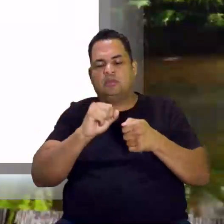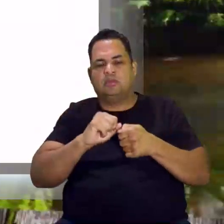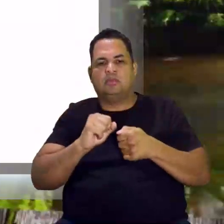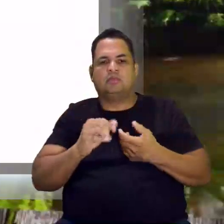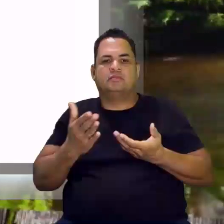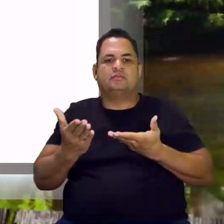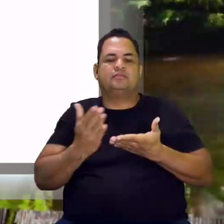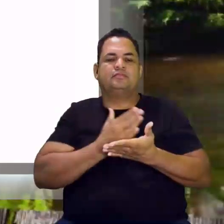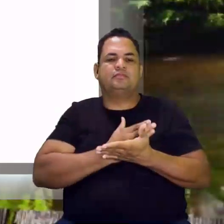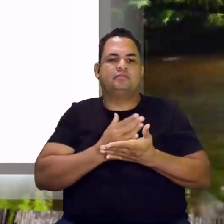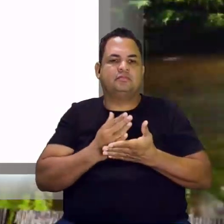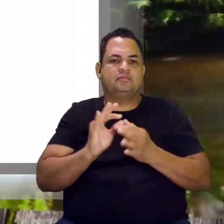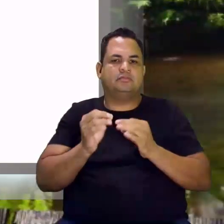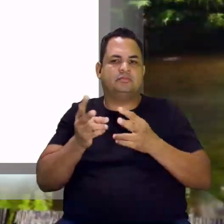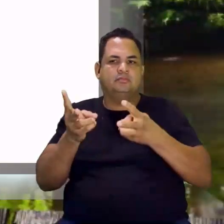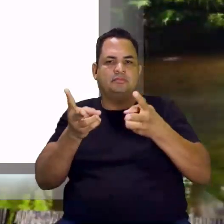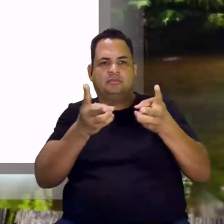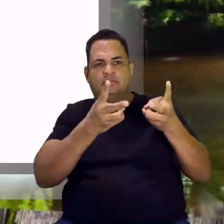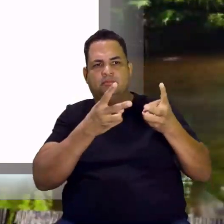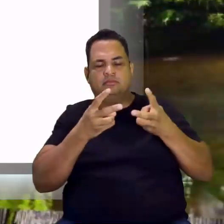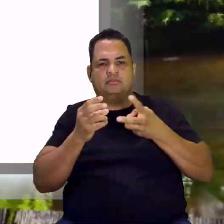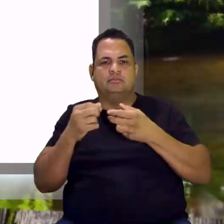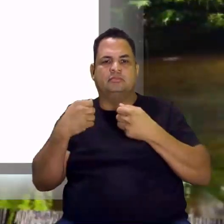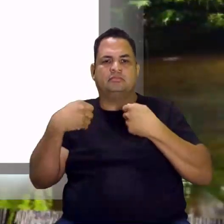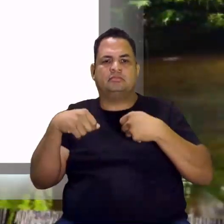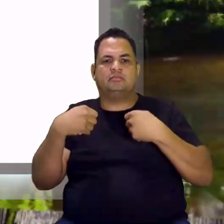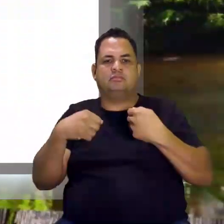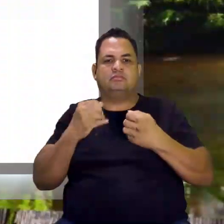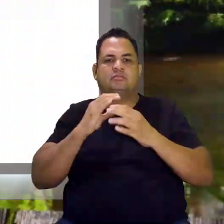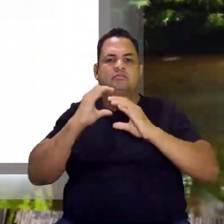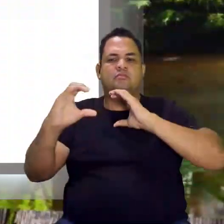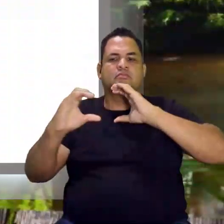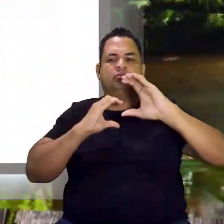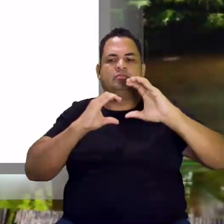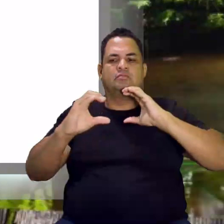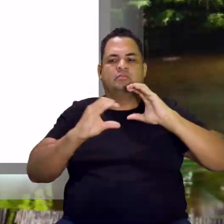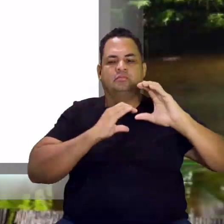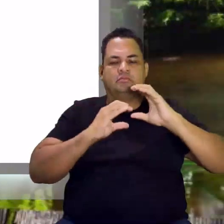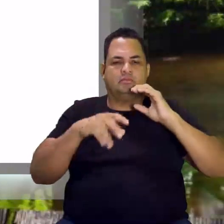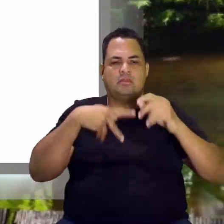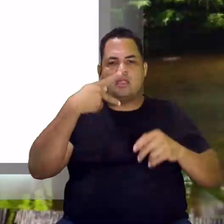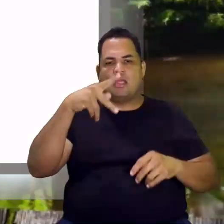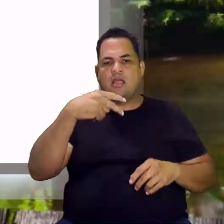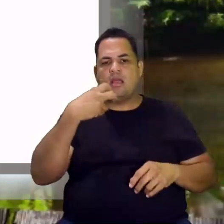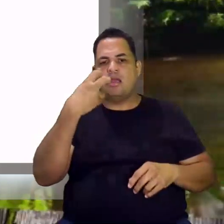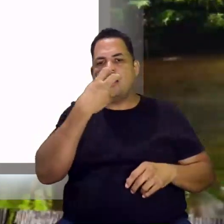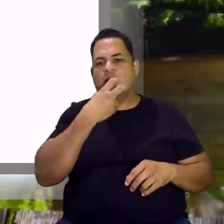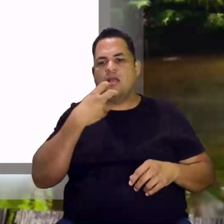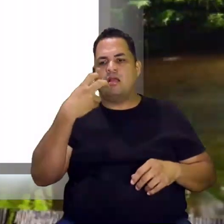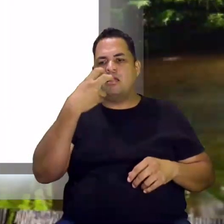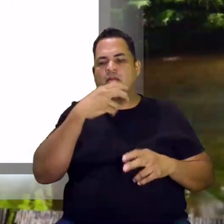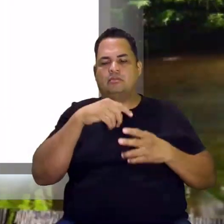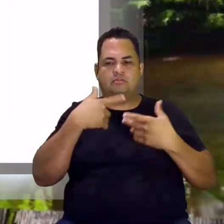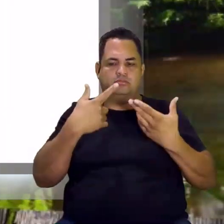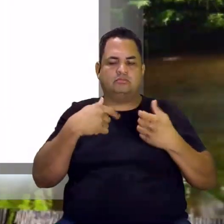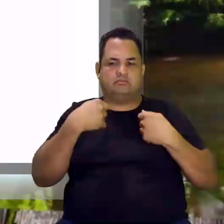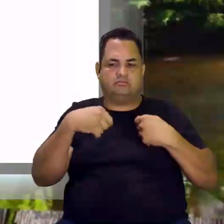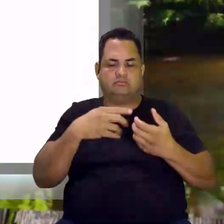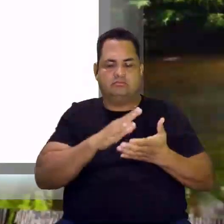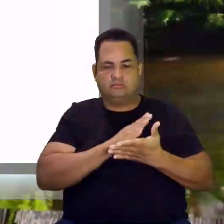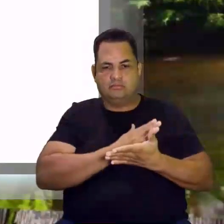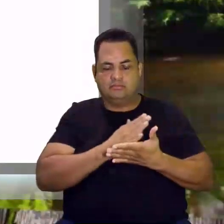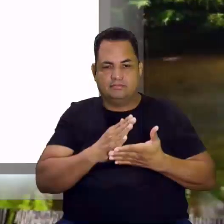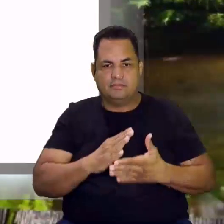casas, começaram a perceber a necessidade da comunicação oral, não só os registros, né, lá